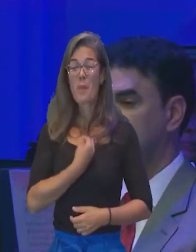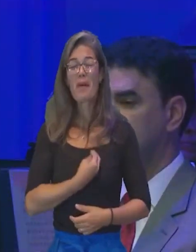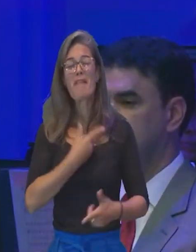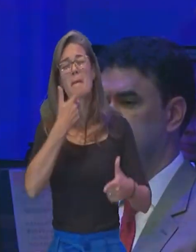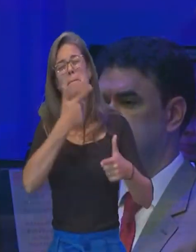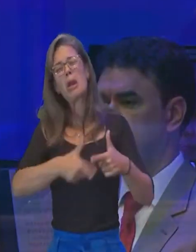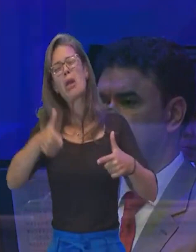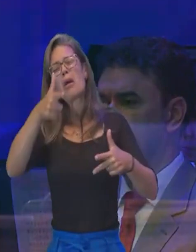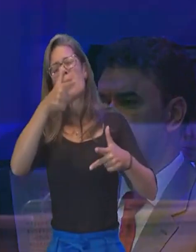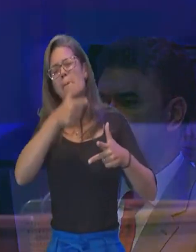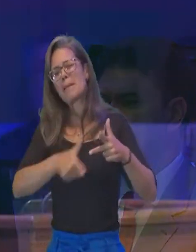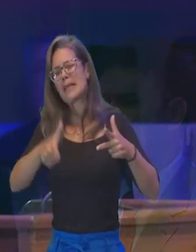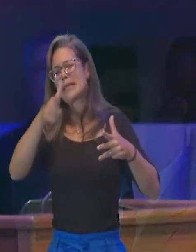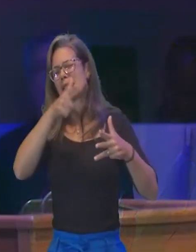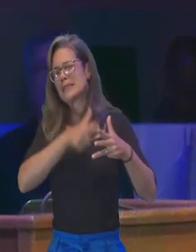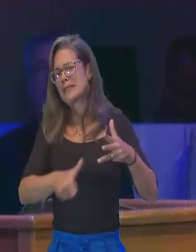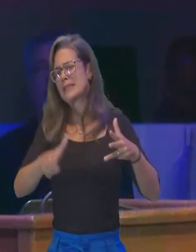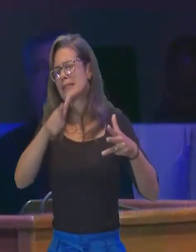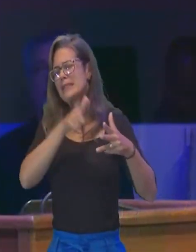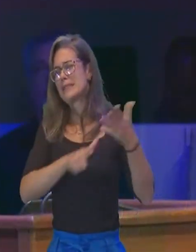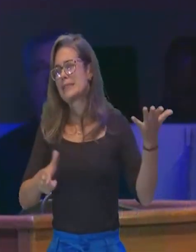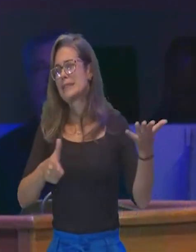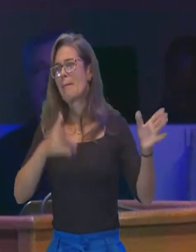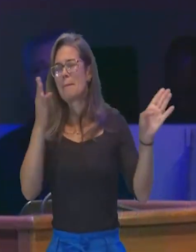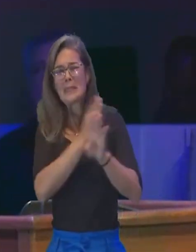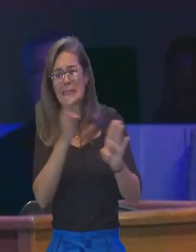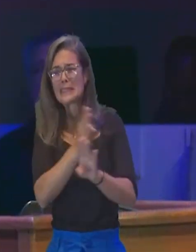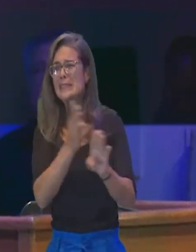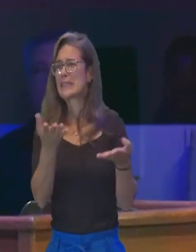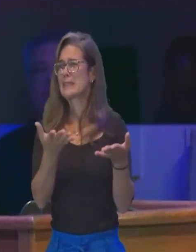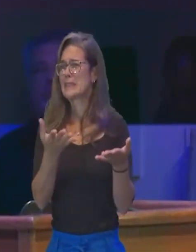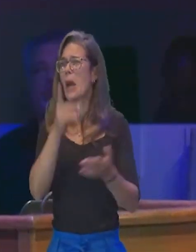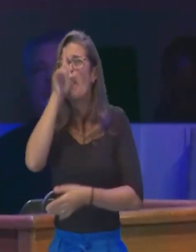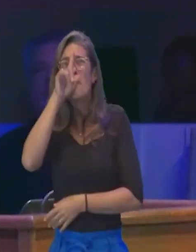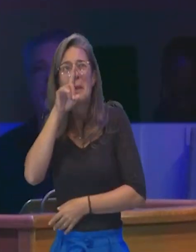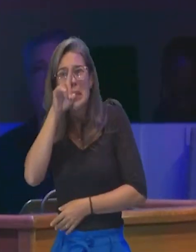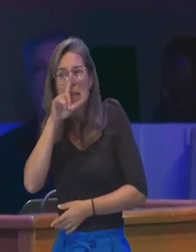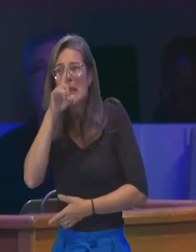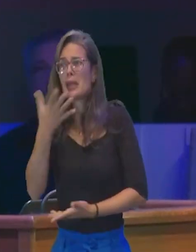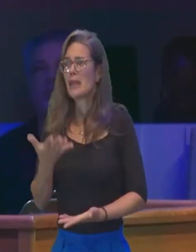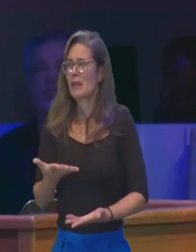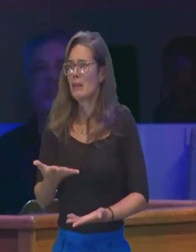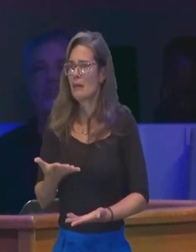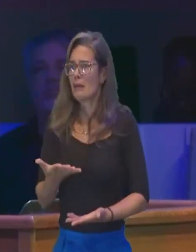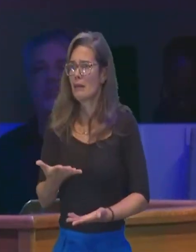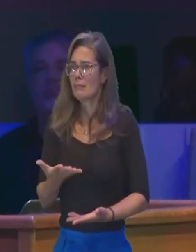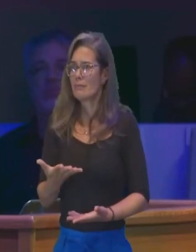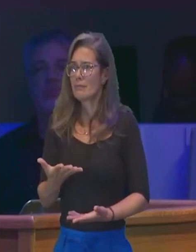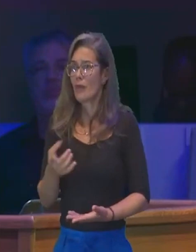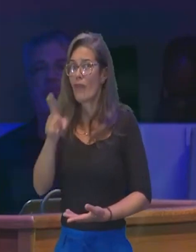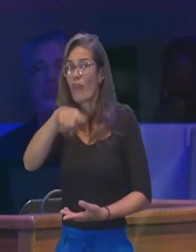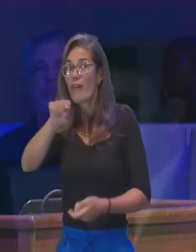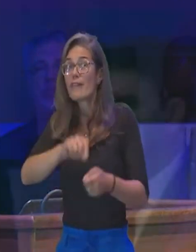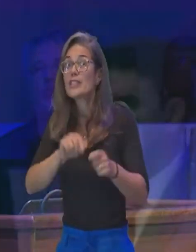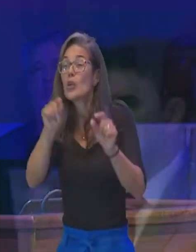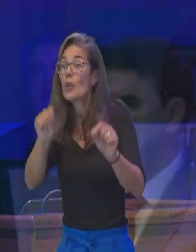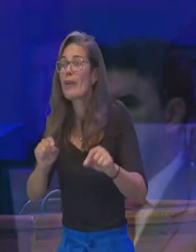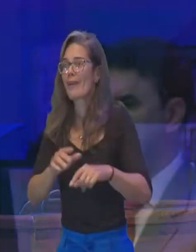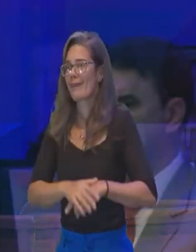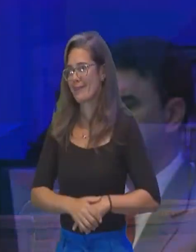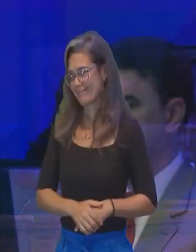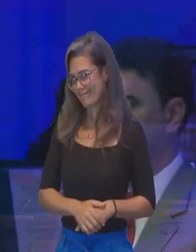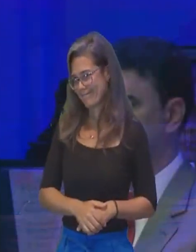desgastada, tão desgastante, e agora a ameaça de morte. Elias, como nos diz a palavra de Deus, queridos, ele era um homem